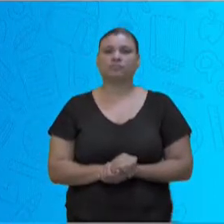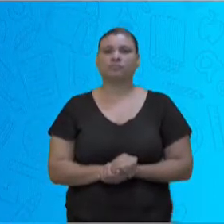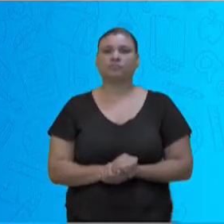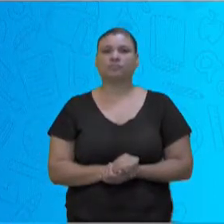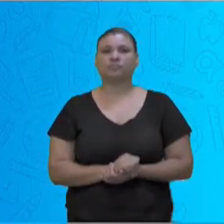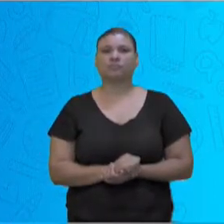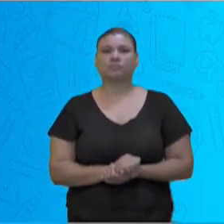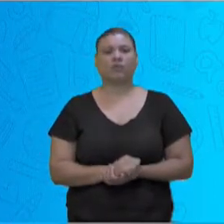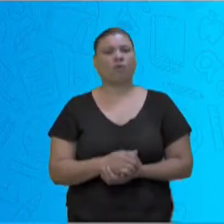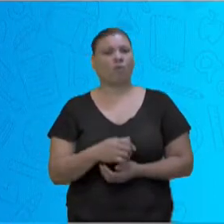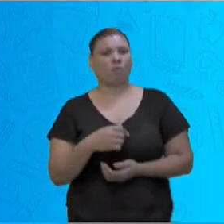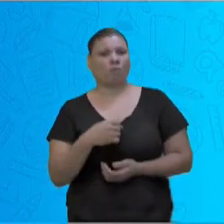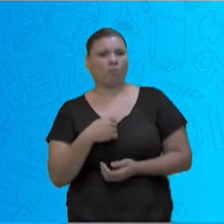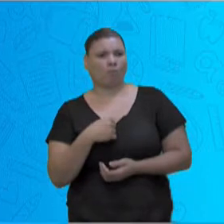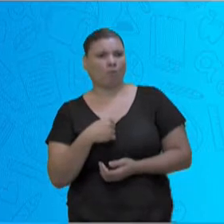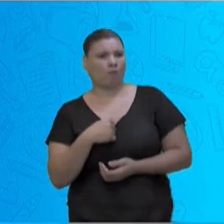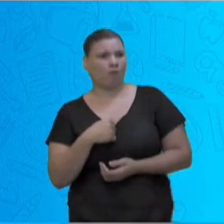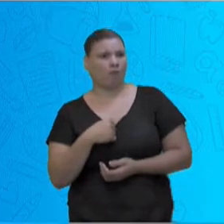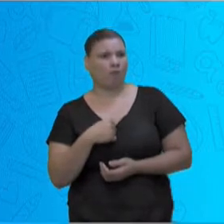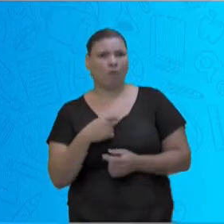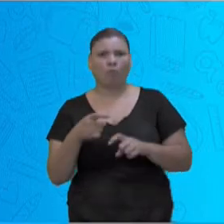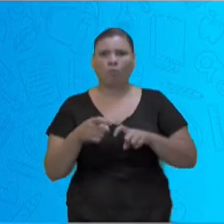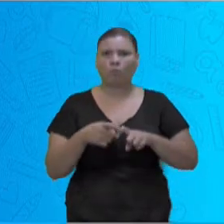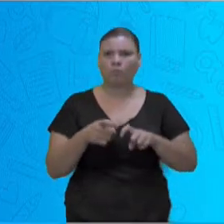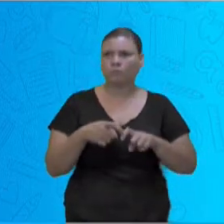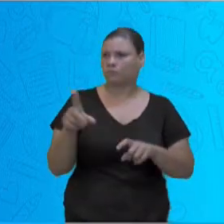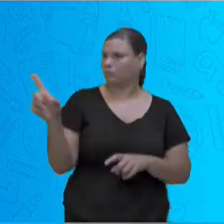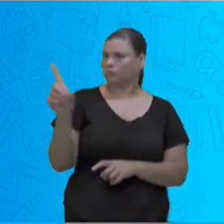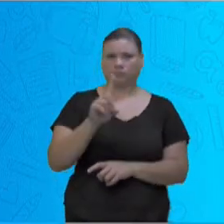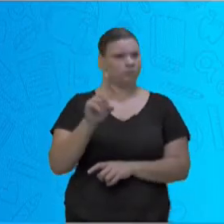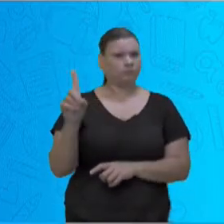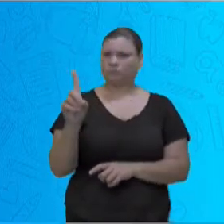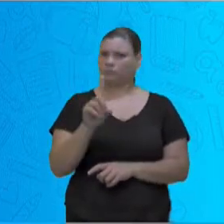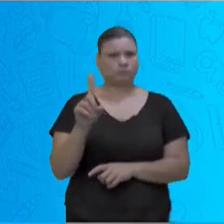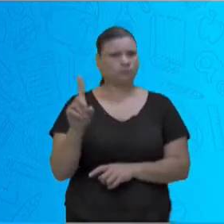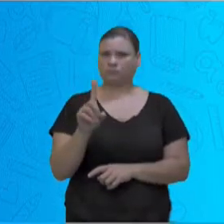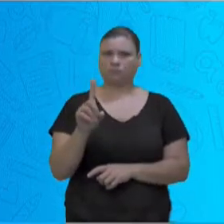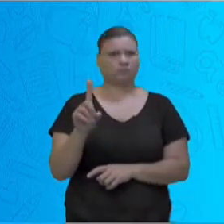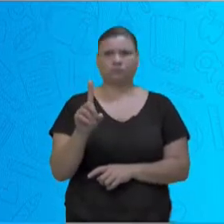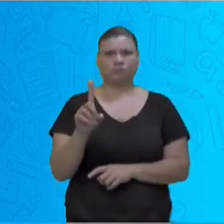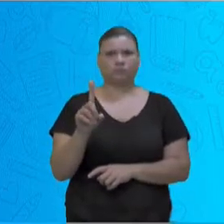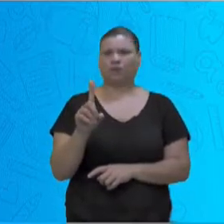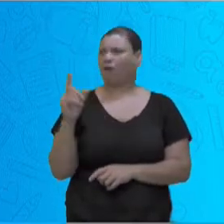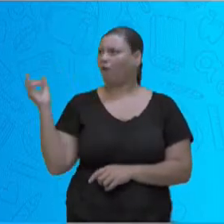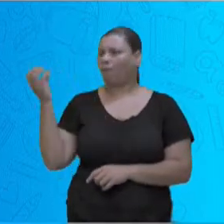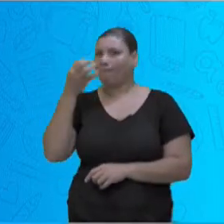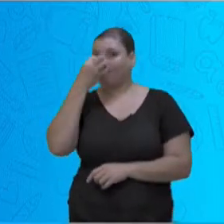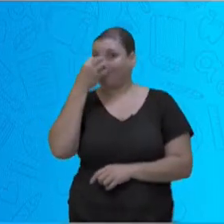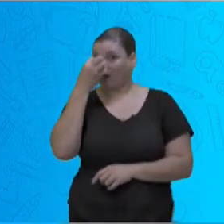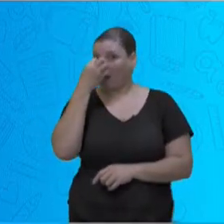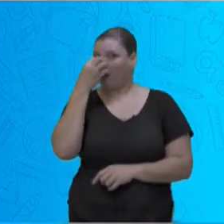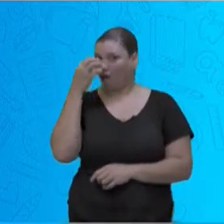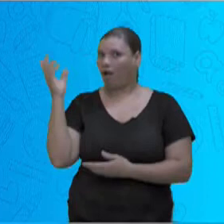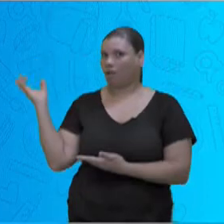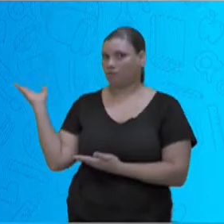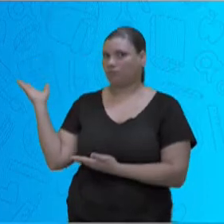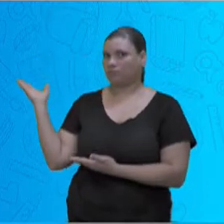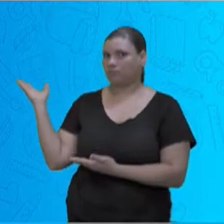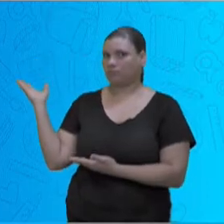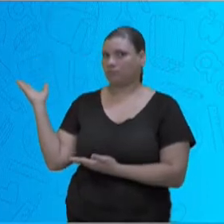doctor. Eu não sou um doutor. Aqui, no caso, nós temos um palhaço, né? He's a